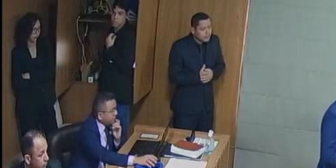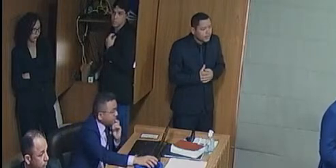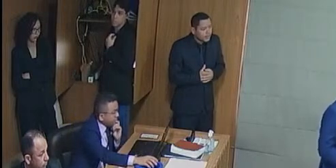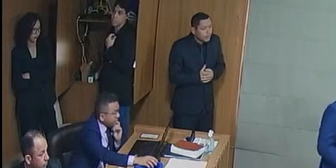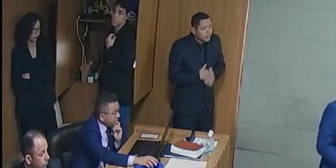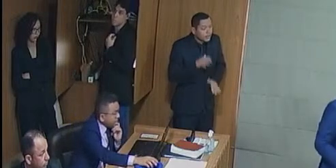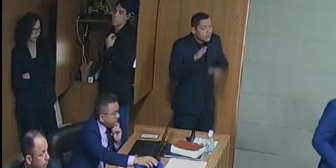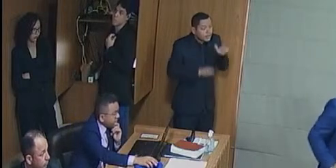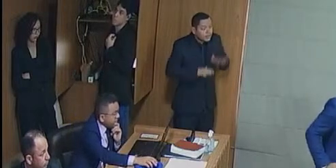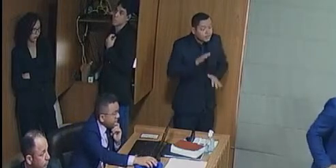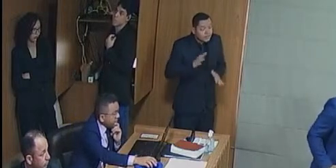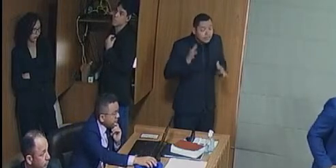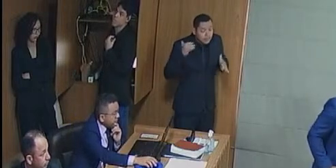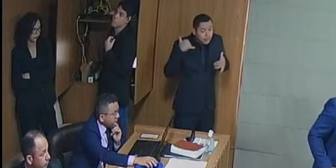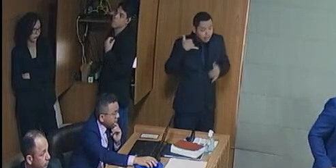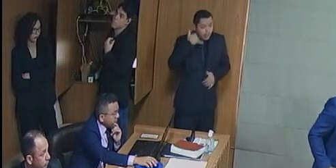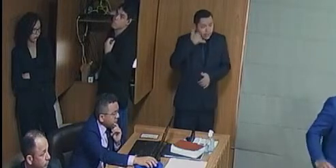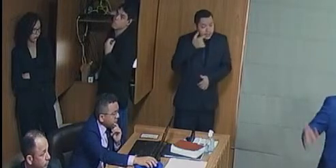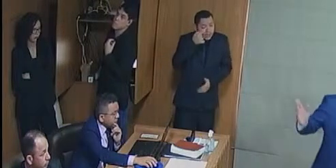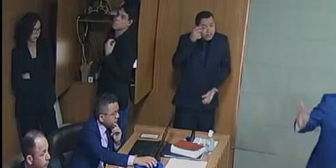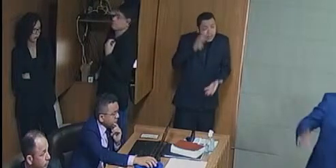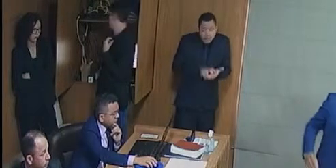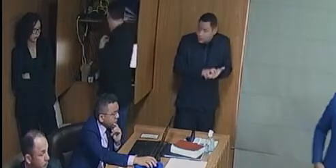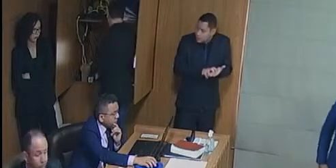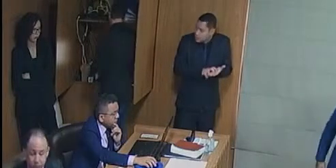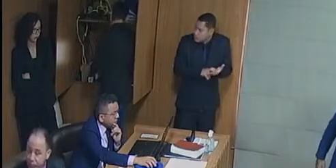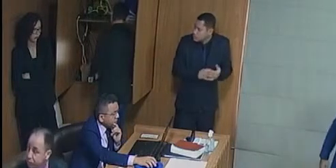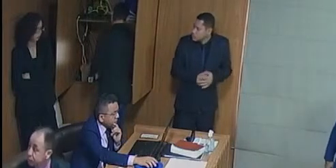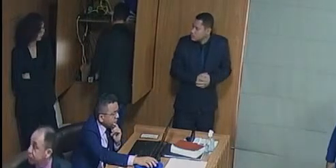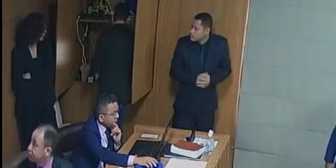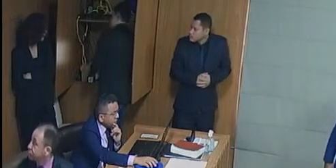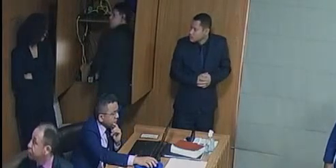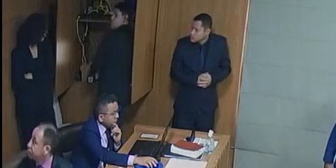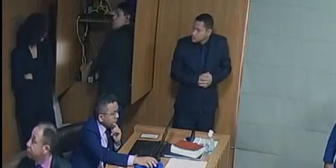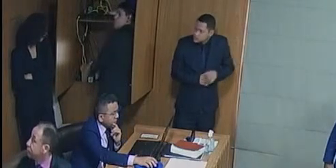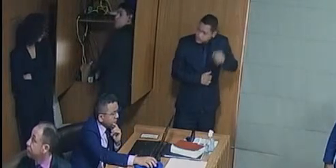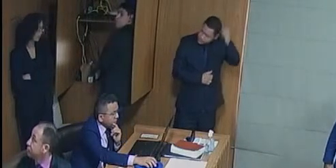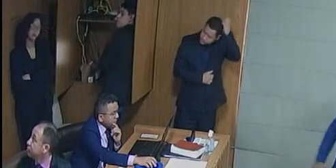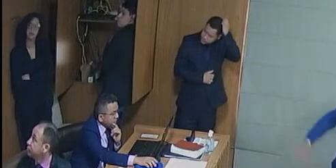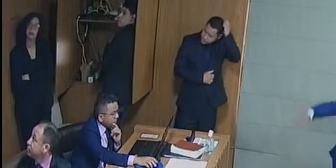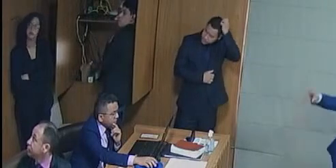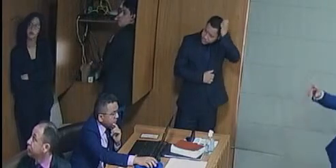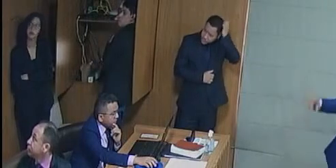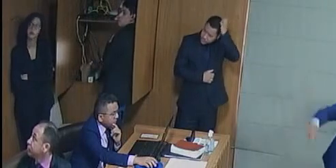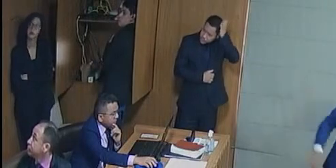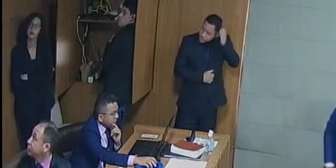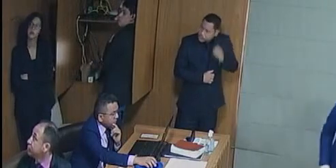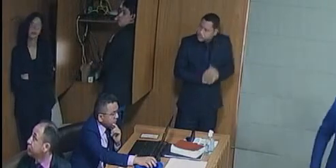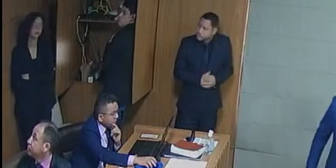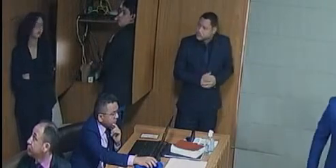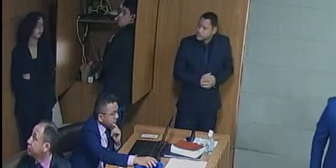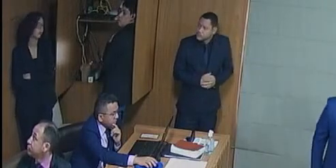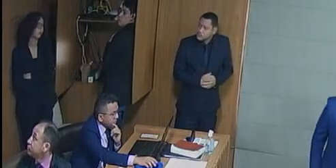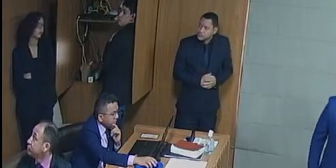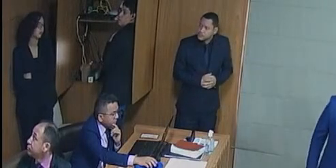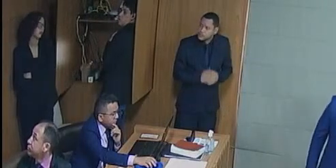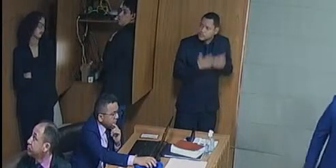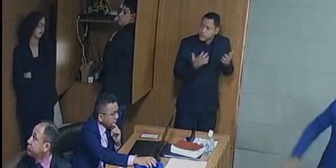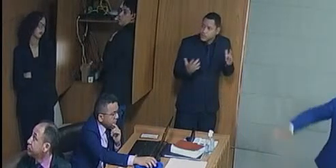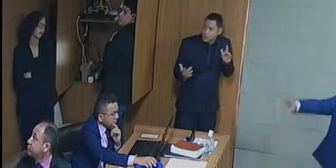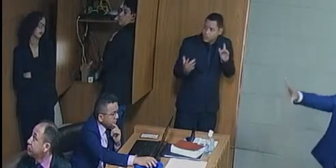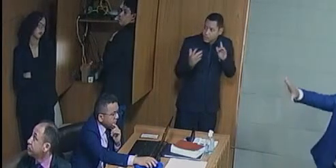ligar 7 hor da manhã pode passar por favor esse já foi um contato